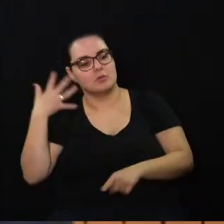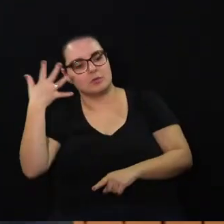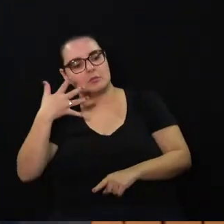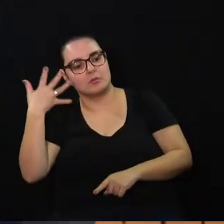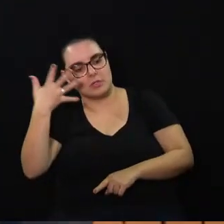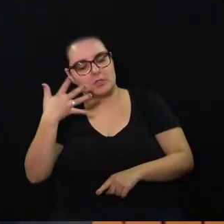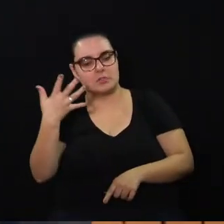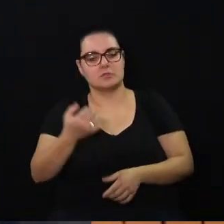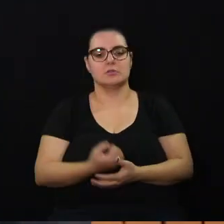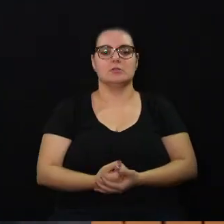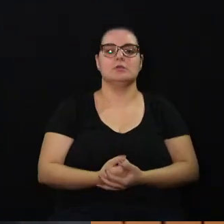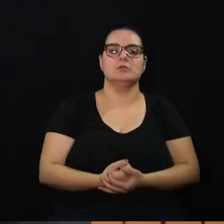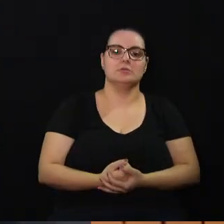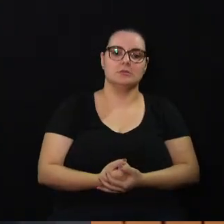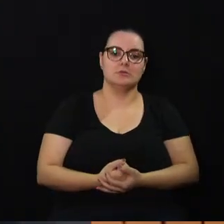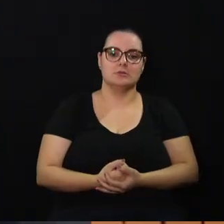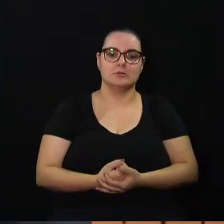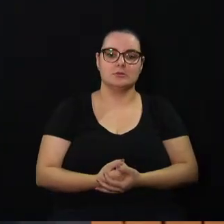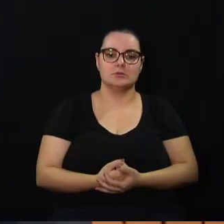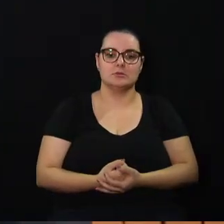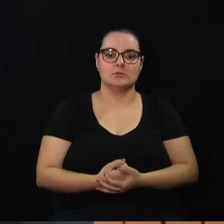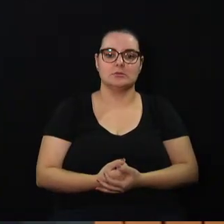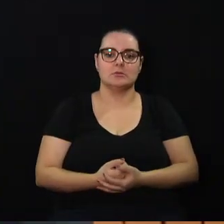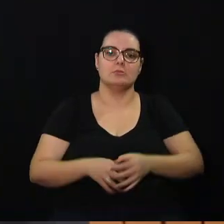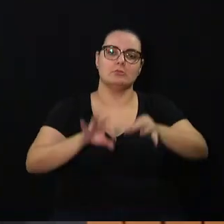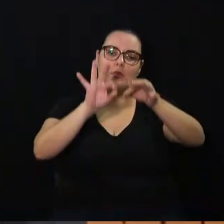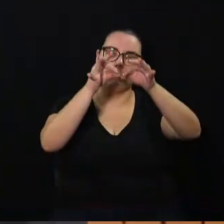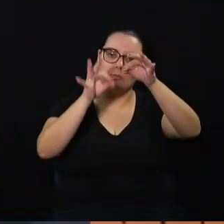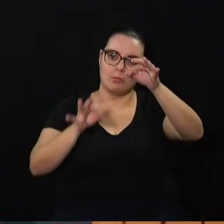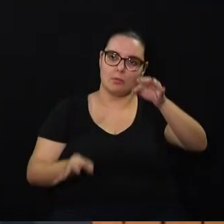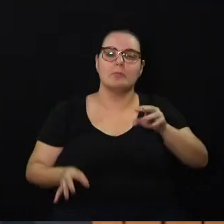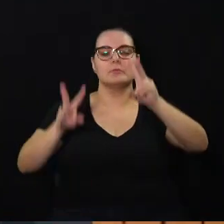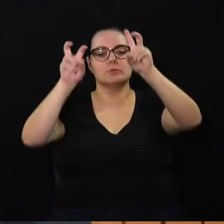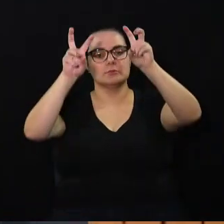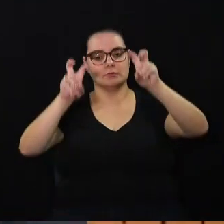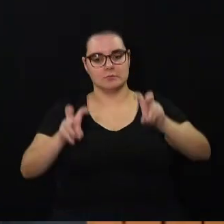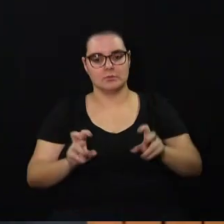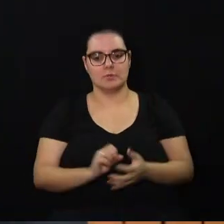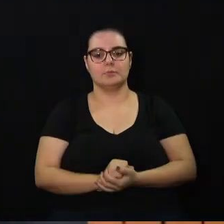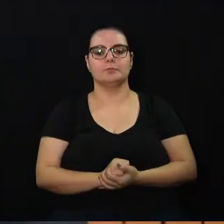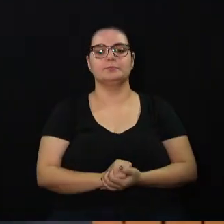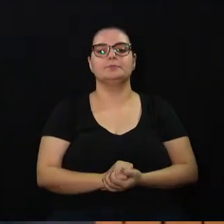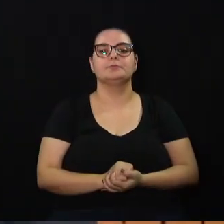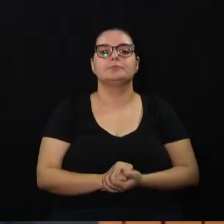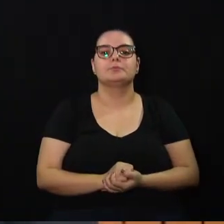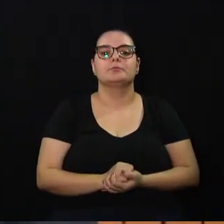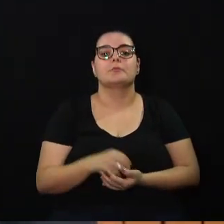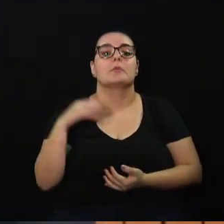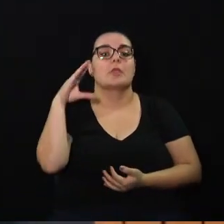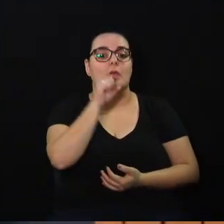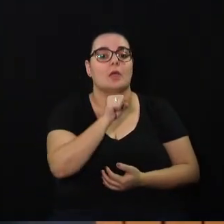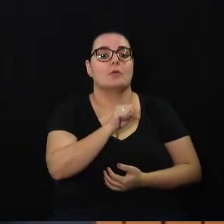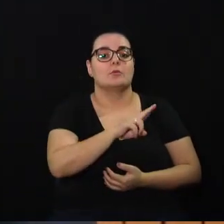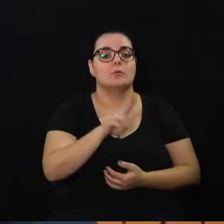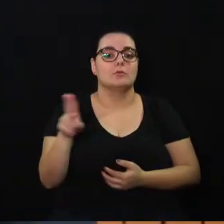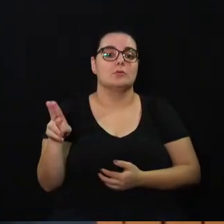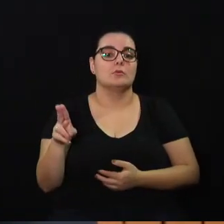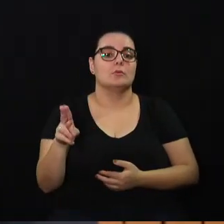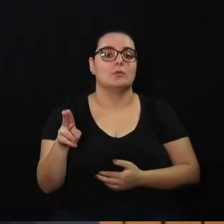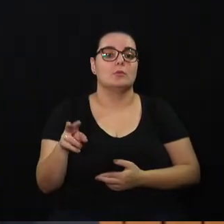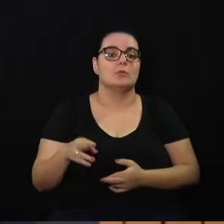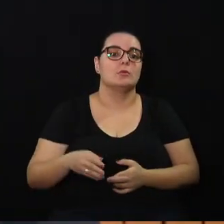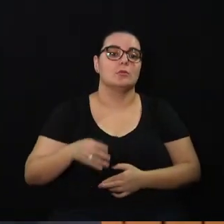vão discutir discorrer sobre esse tema rapidamente em nome do presidente marcos